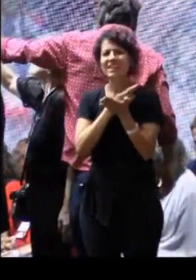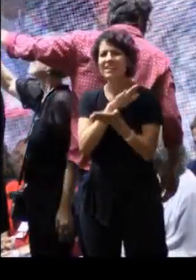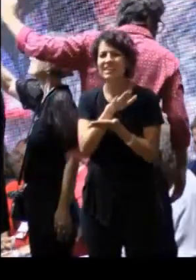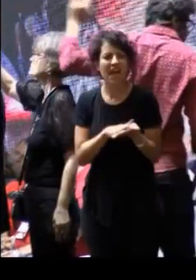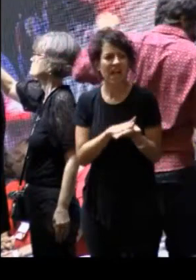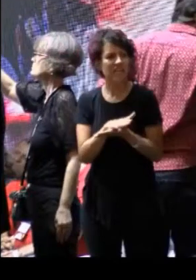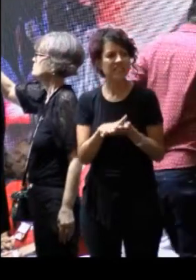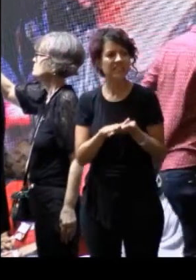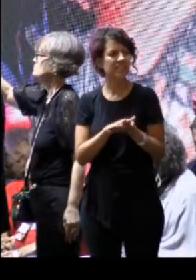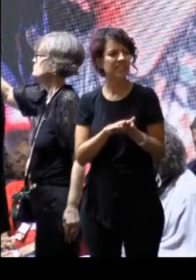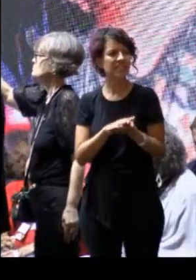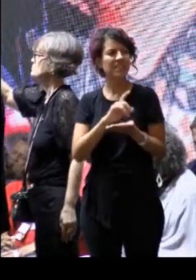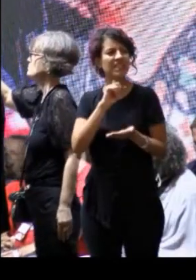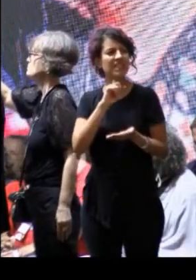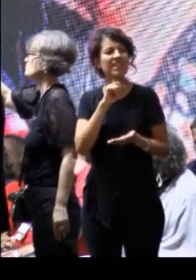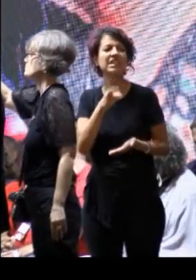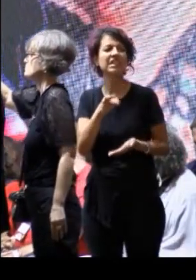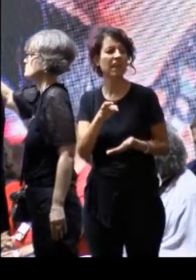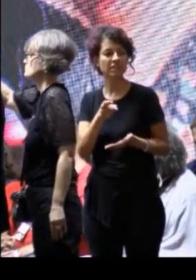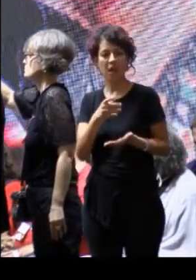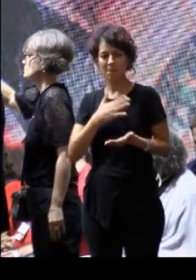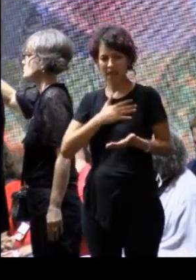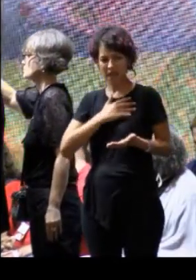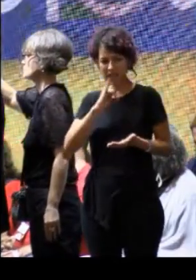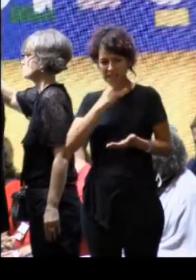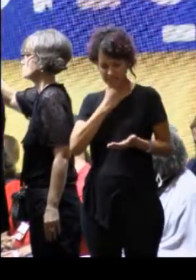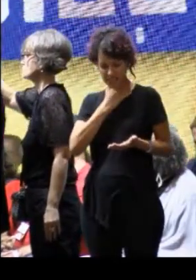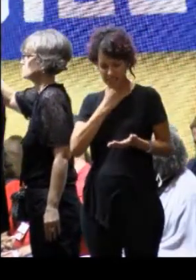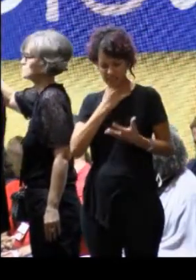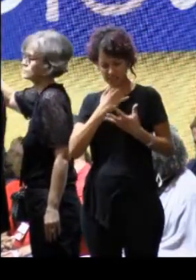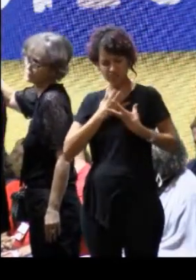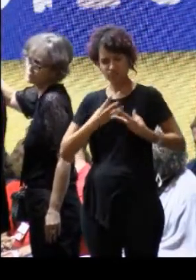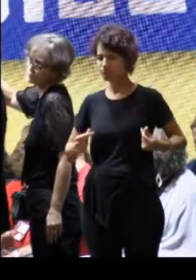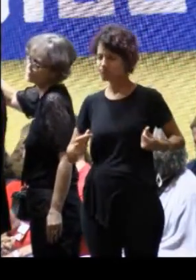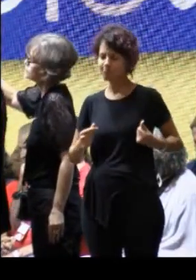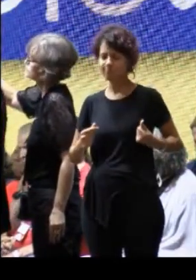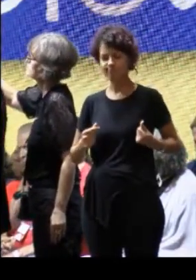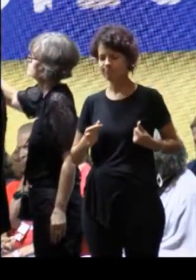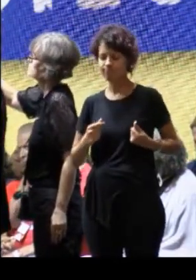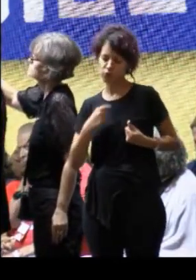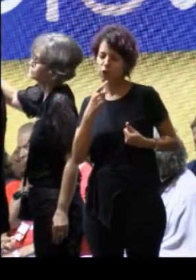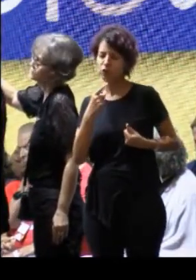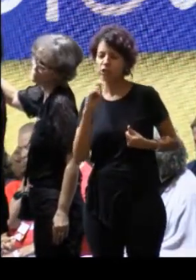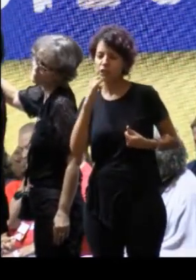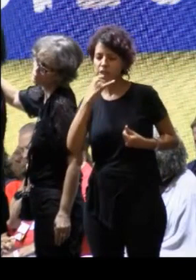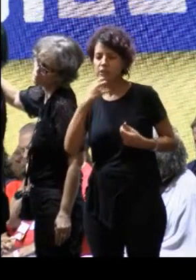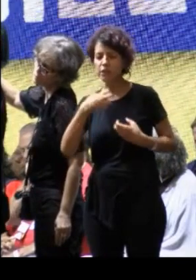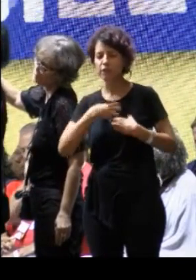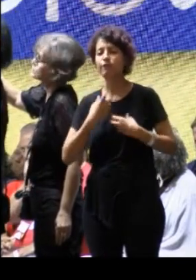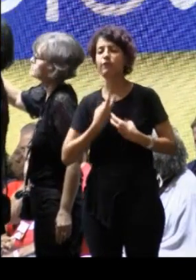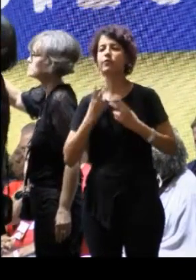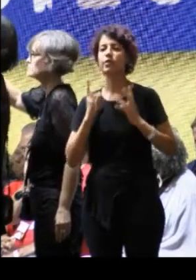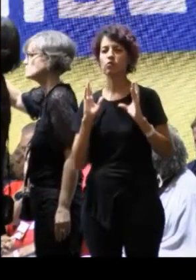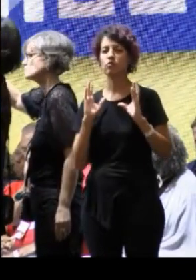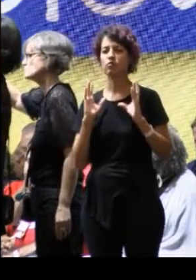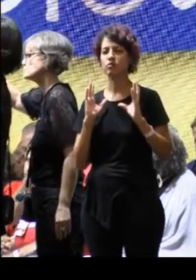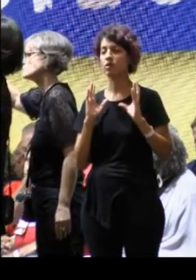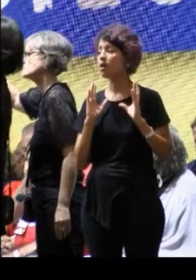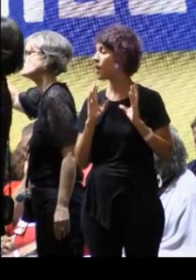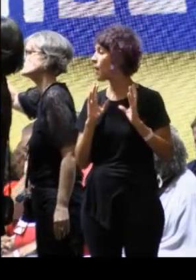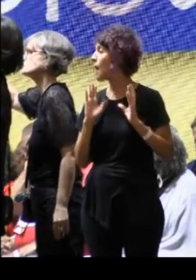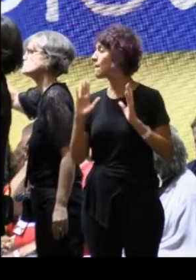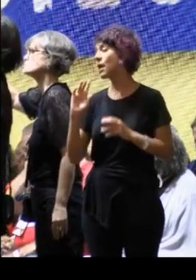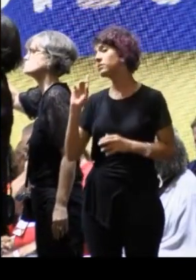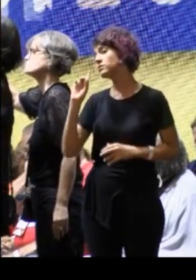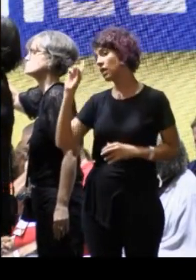o pedaço arrancado da minha existência. Mas quero dizer que Deus escreve certo por